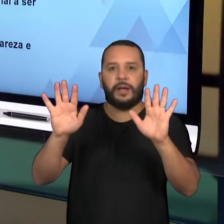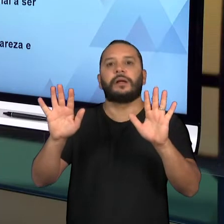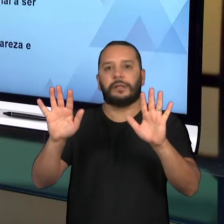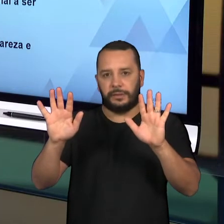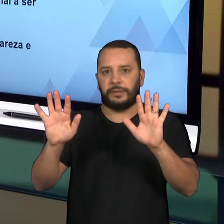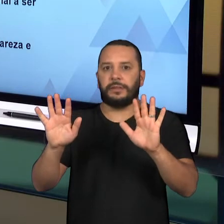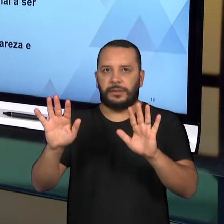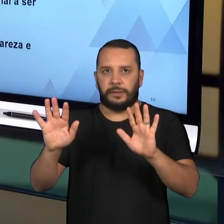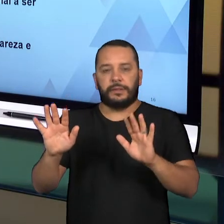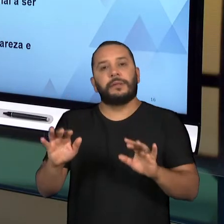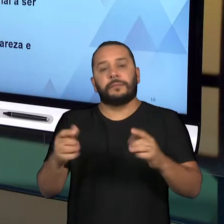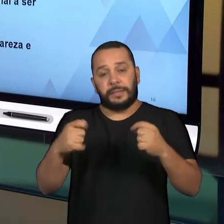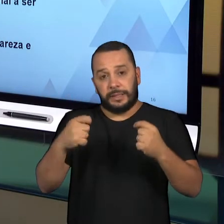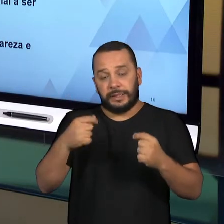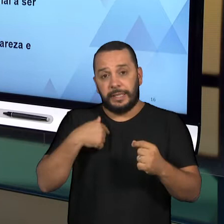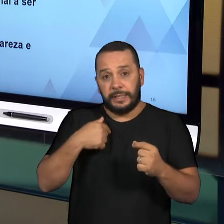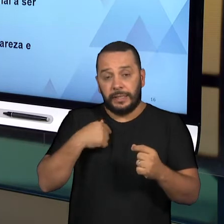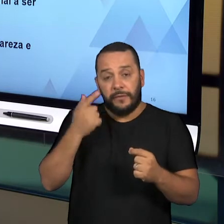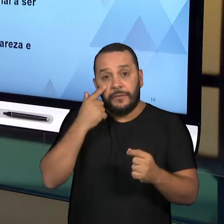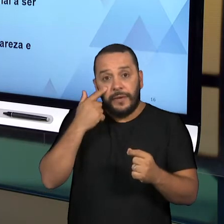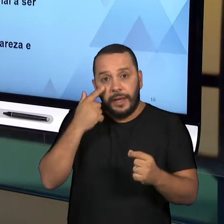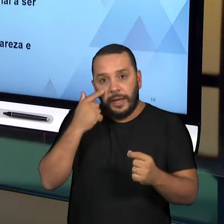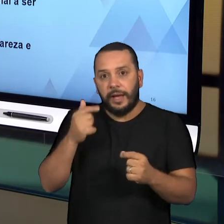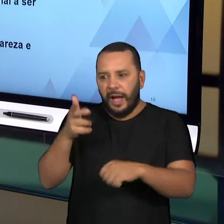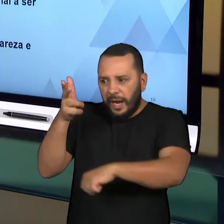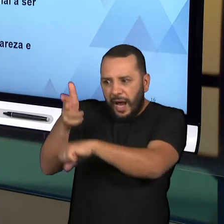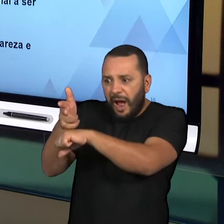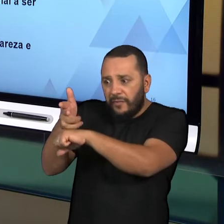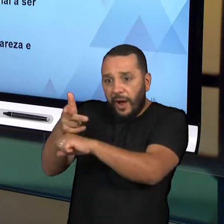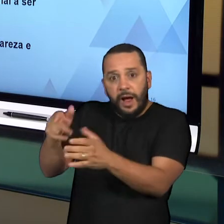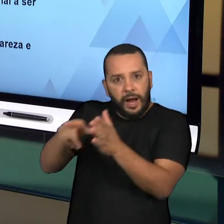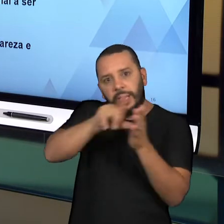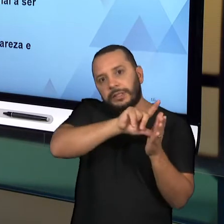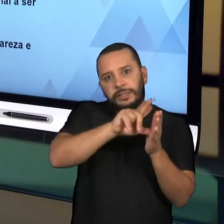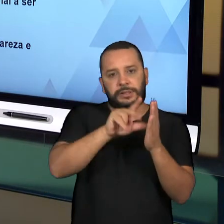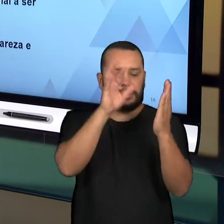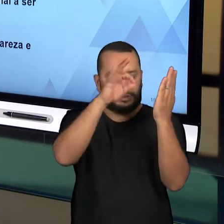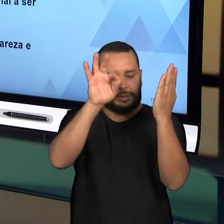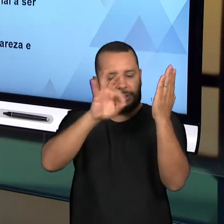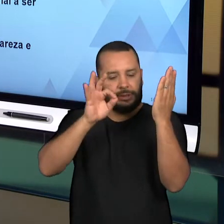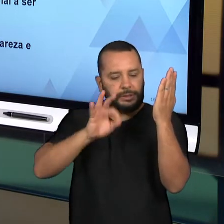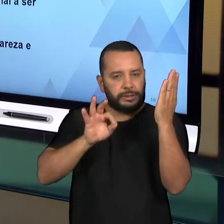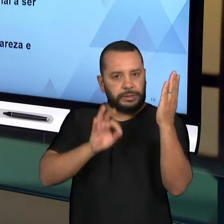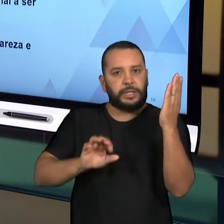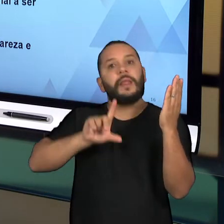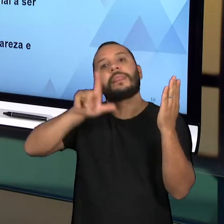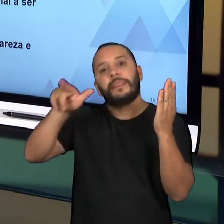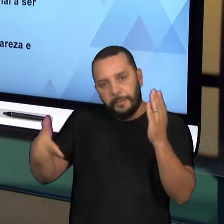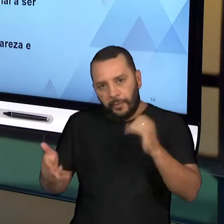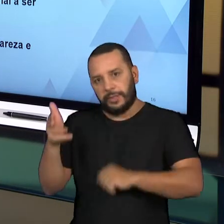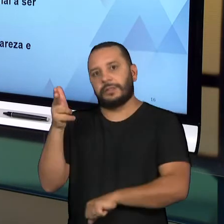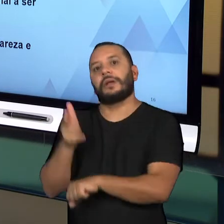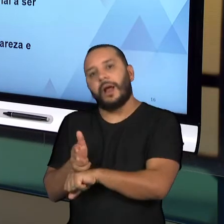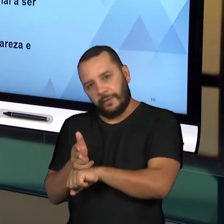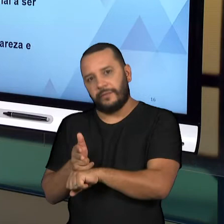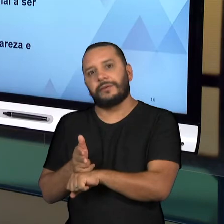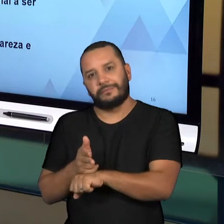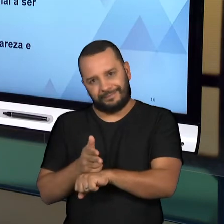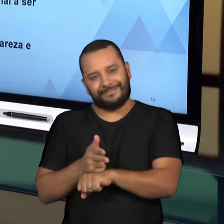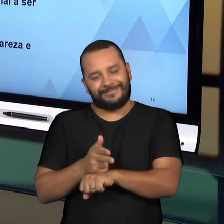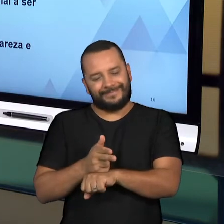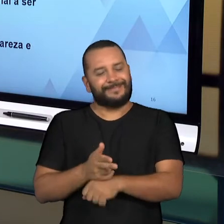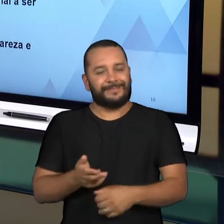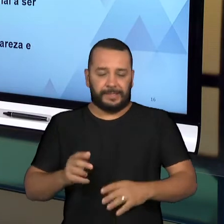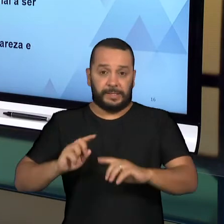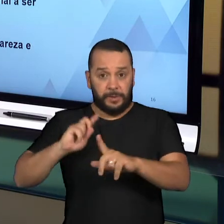momento então faça um check list a respeito de todos os elementos que são importantes nessa vídeo aula para que